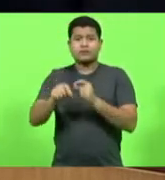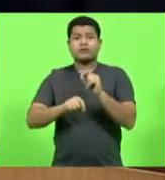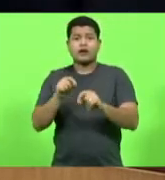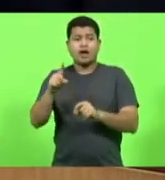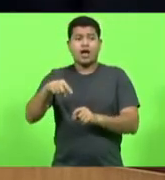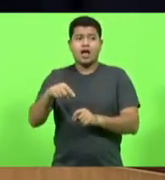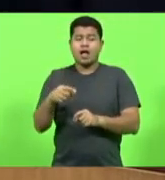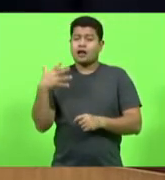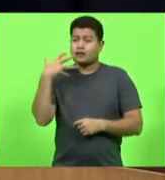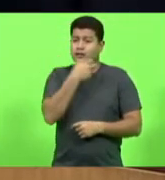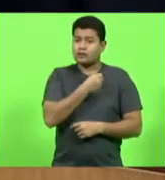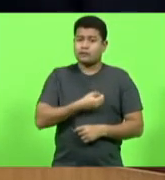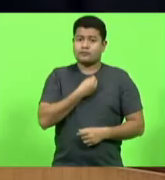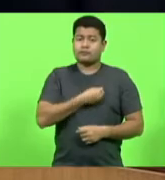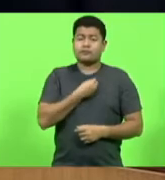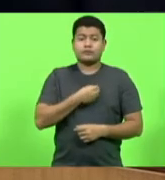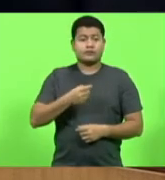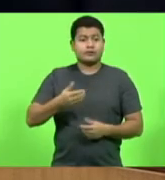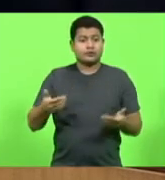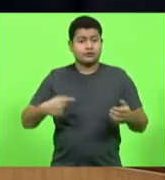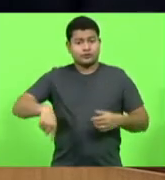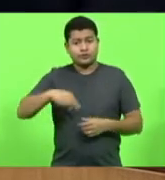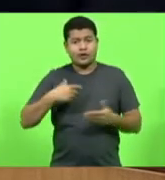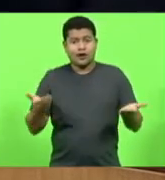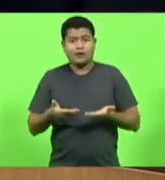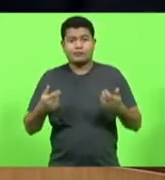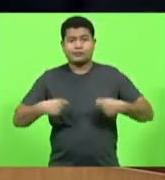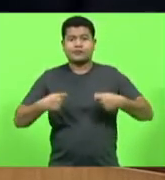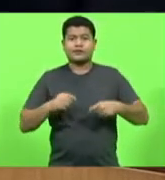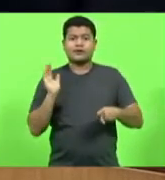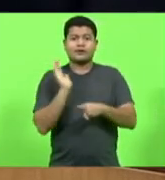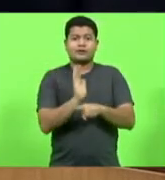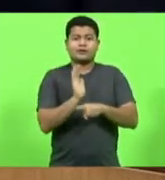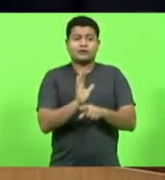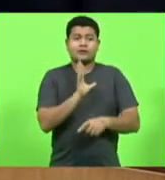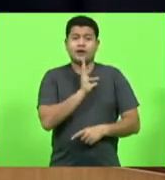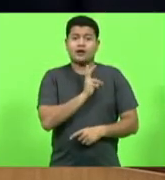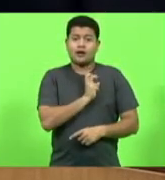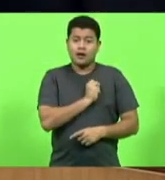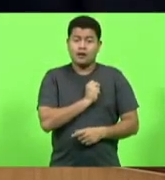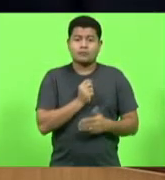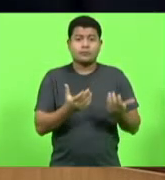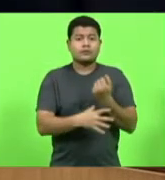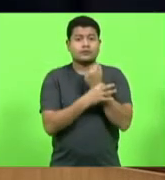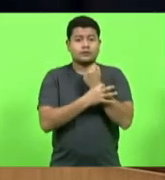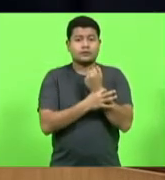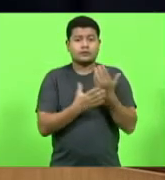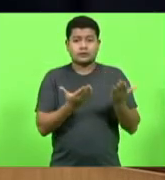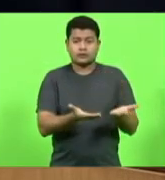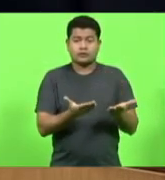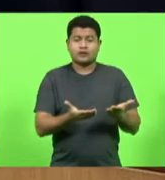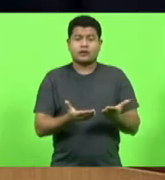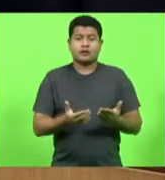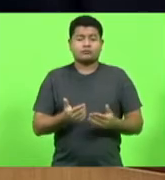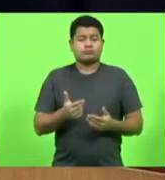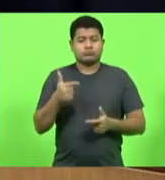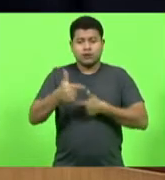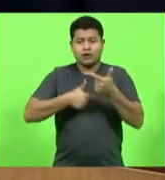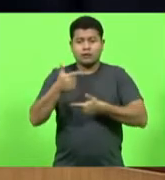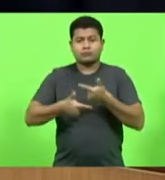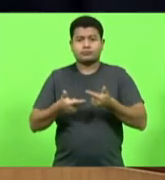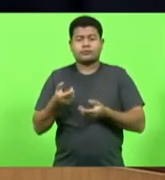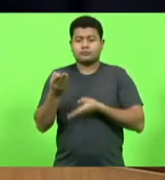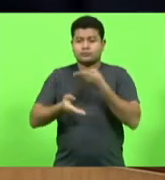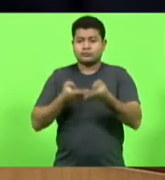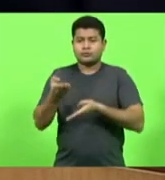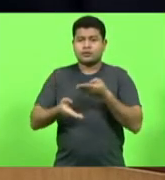precisamos salvar o SAMU e garantir que esse trabalho exemplar de prestação de vida, de serviço à saúde,